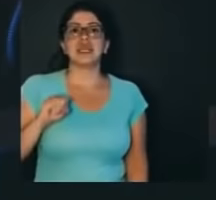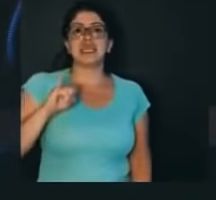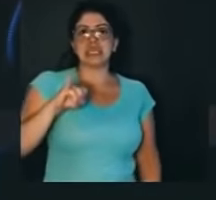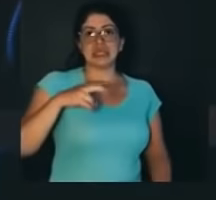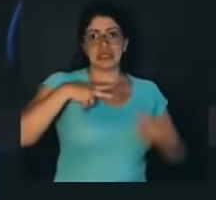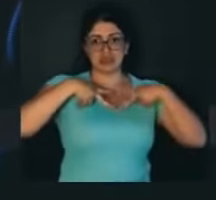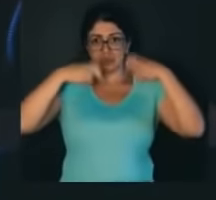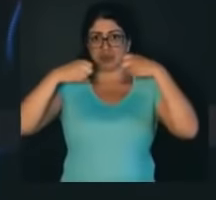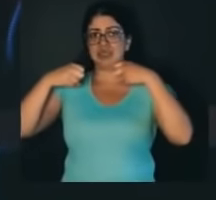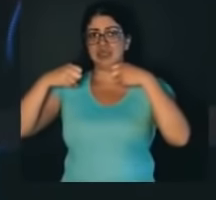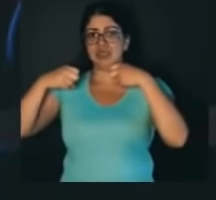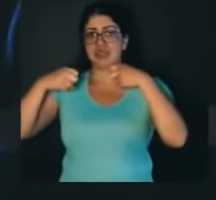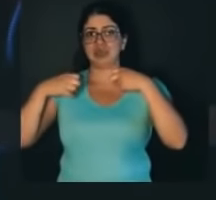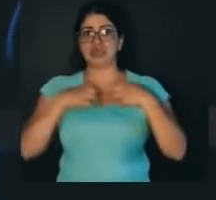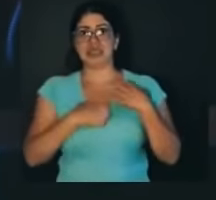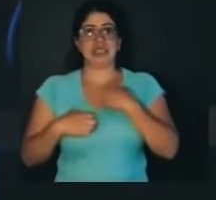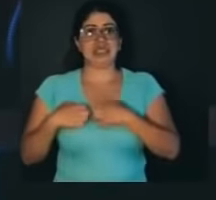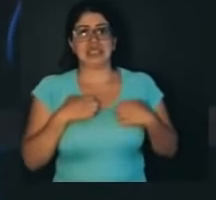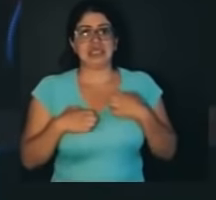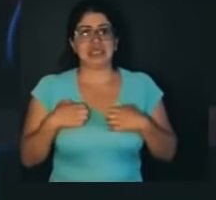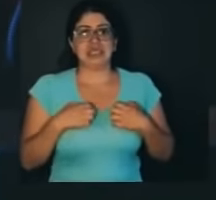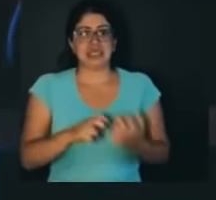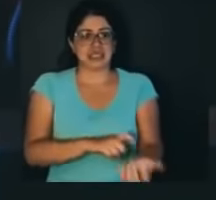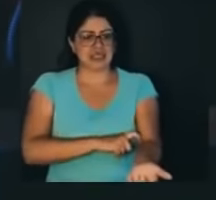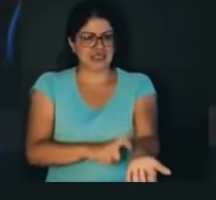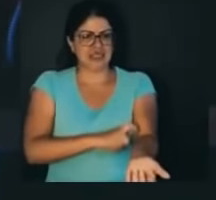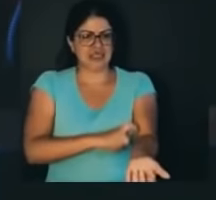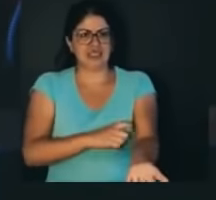ainda. Espere um pouquinho mais.